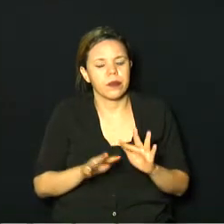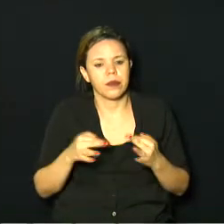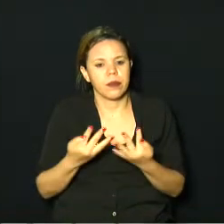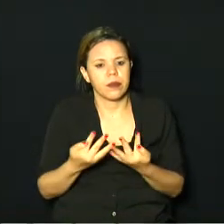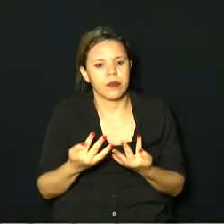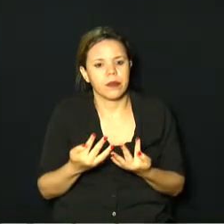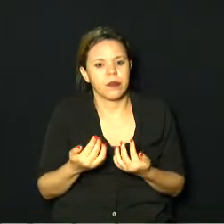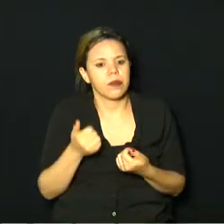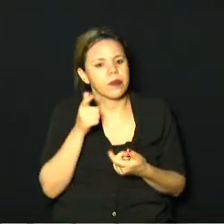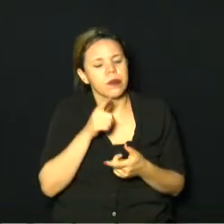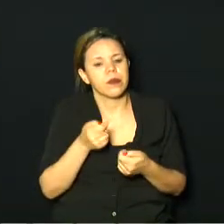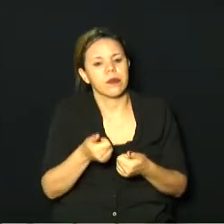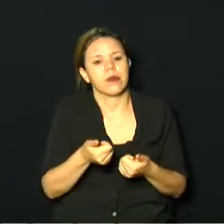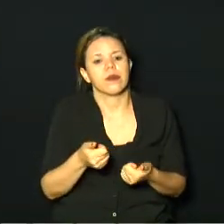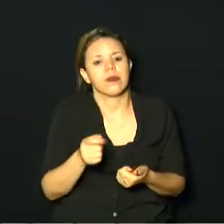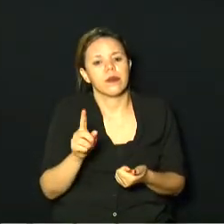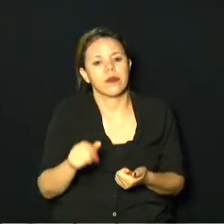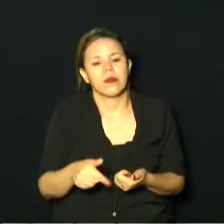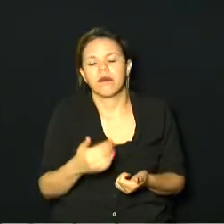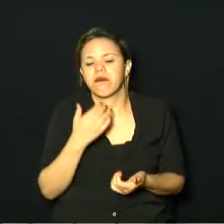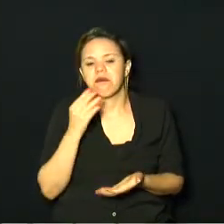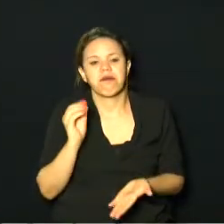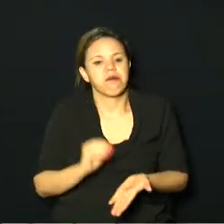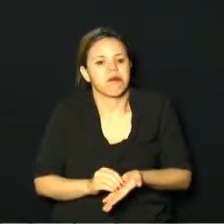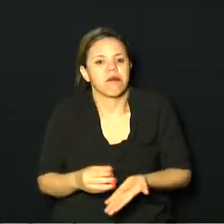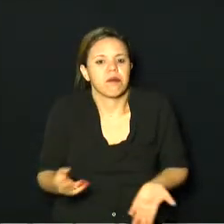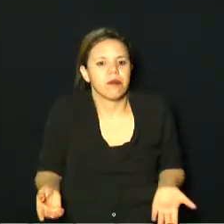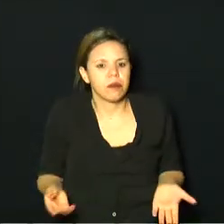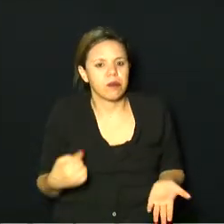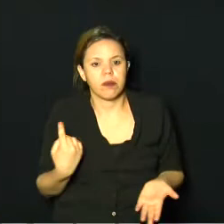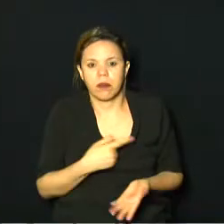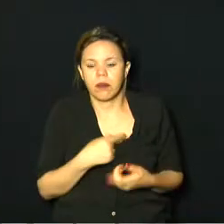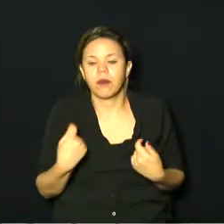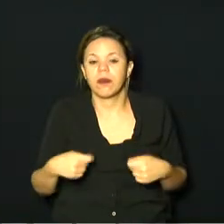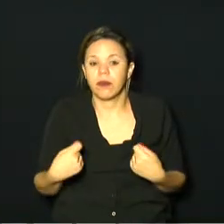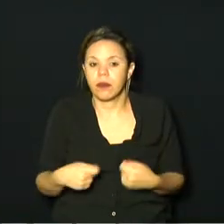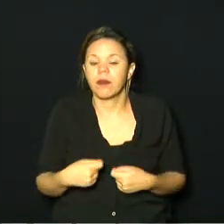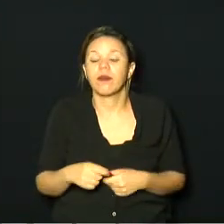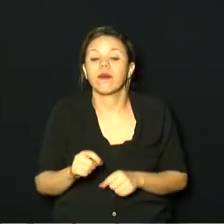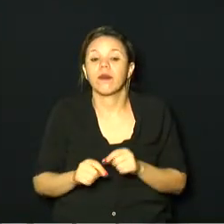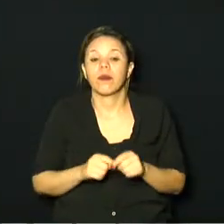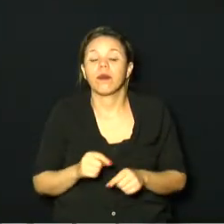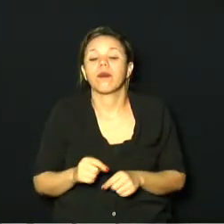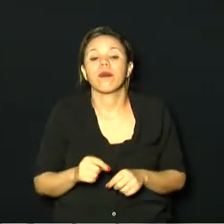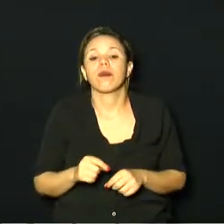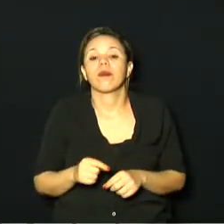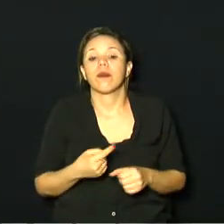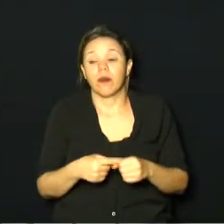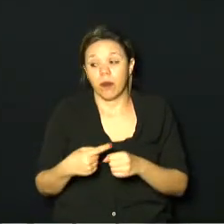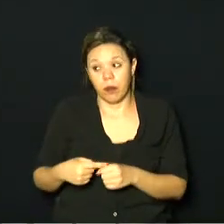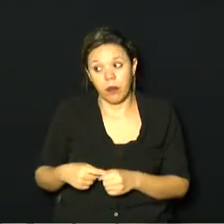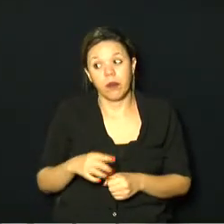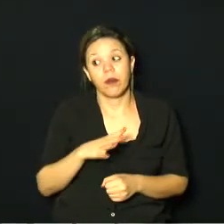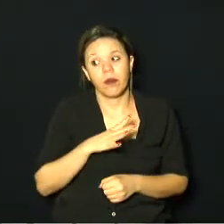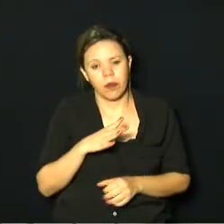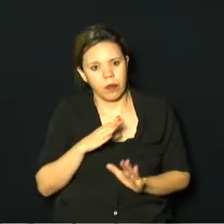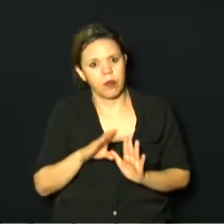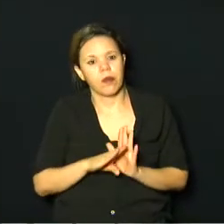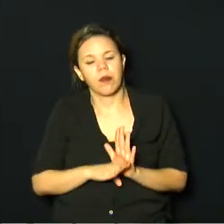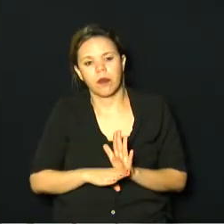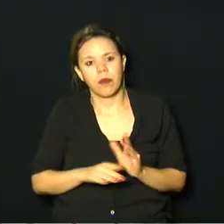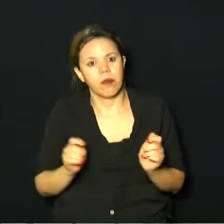fossem contempladas. Mas isso é insuficiente. Nós precisamos fazer com que o município tenha um programa que